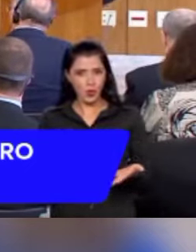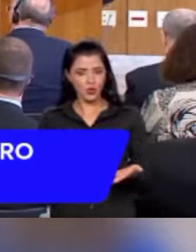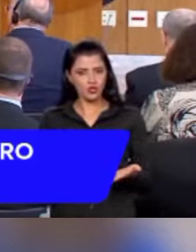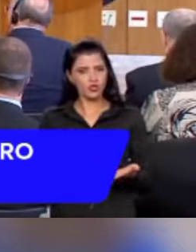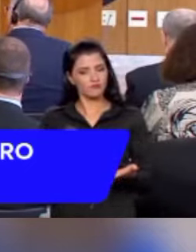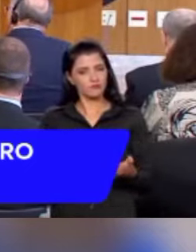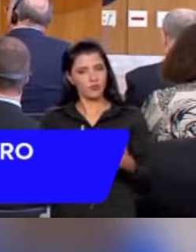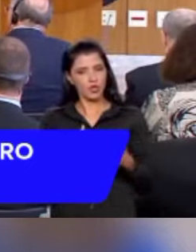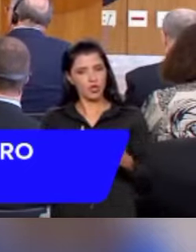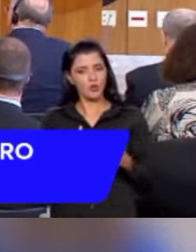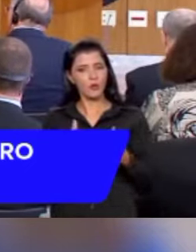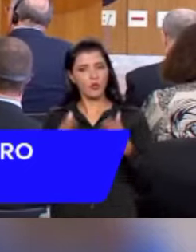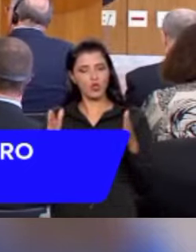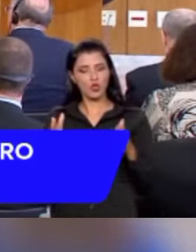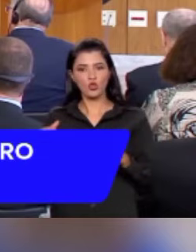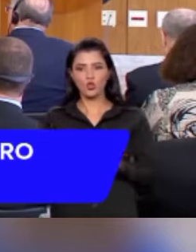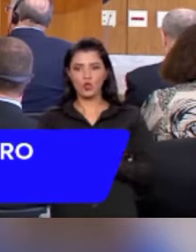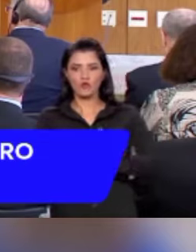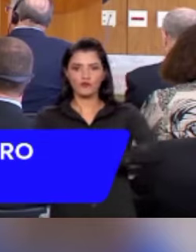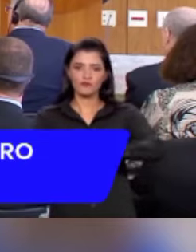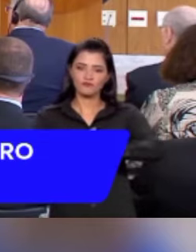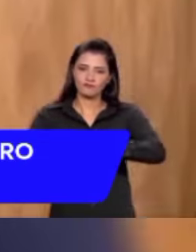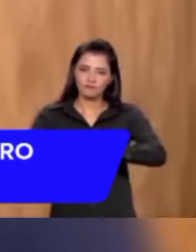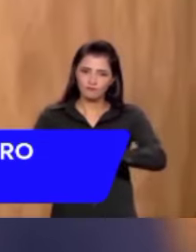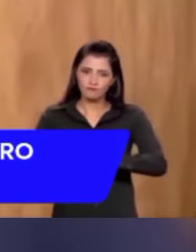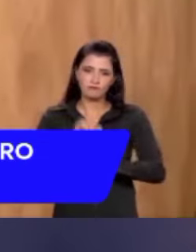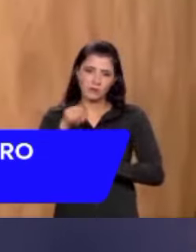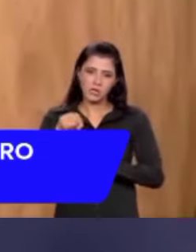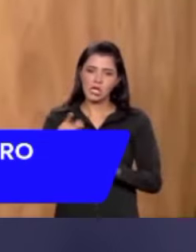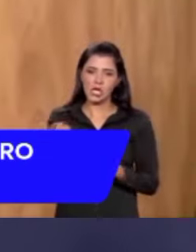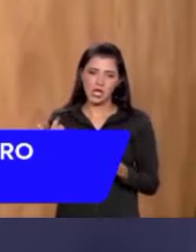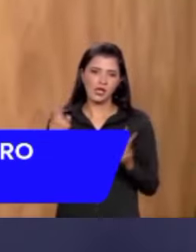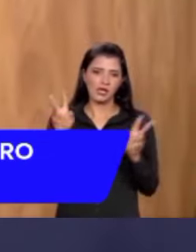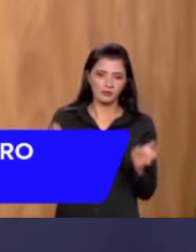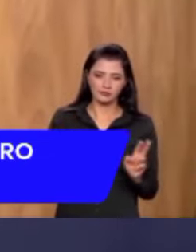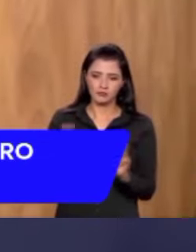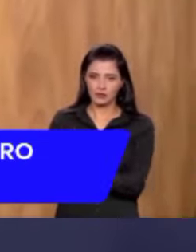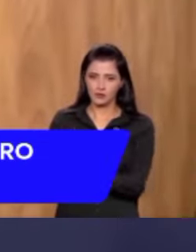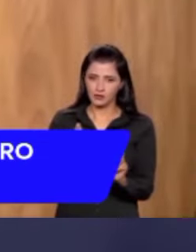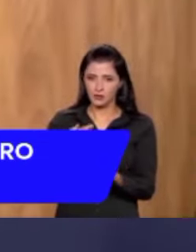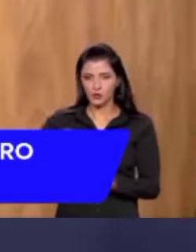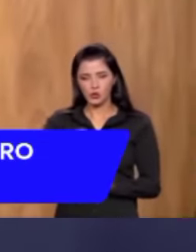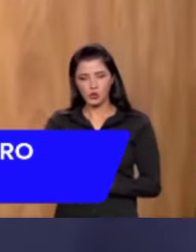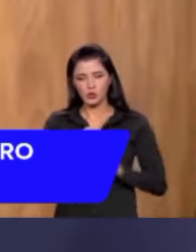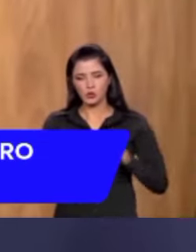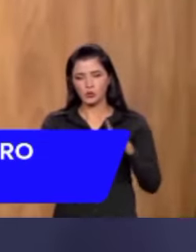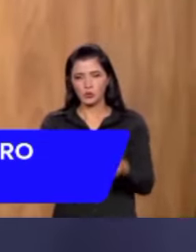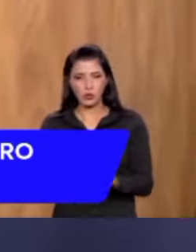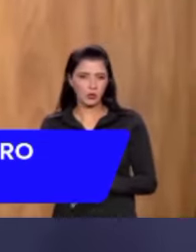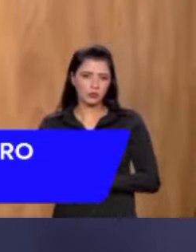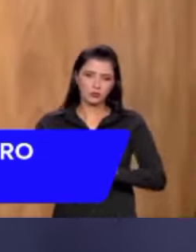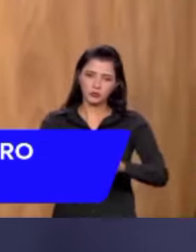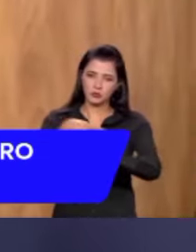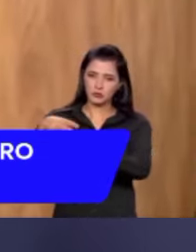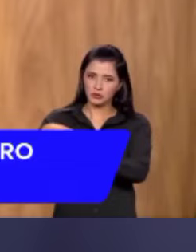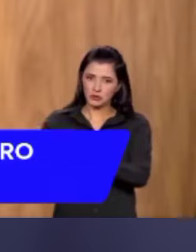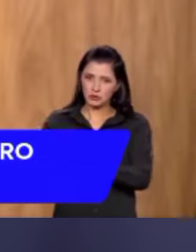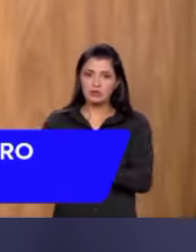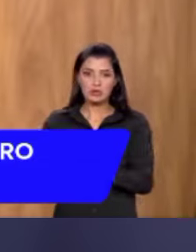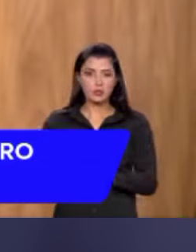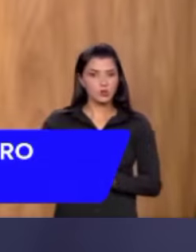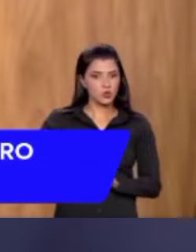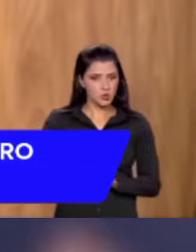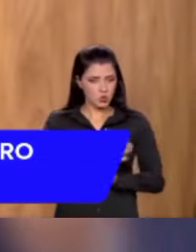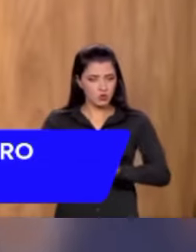uma nova entre época em termos entre de relações entre nossos povos e países. Nessa nova época deve e nessa